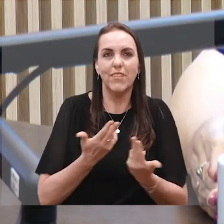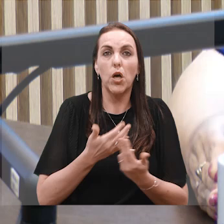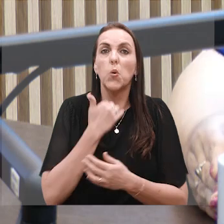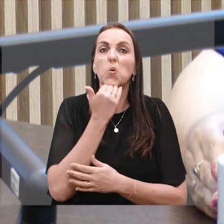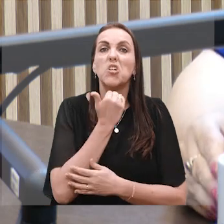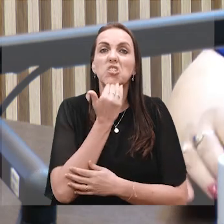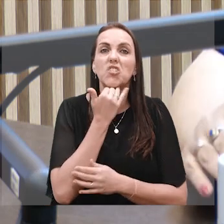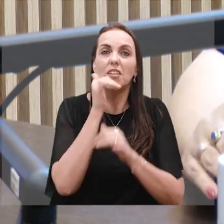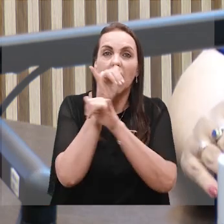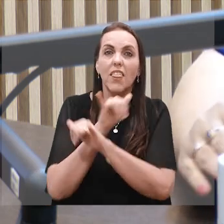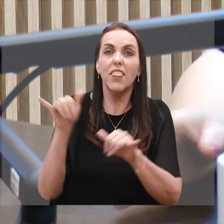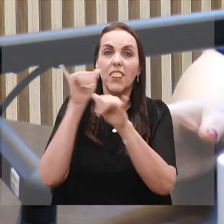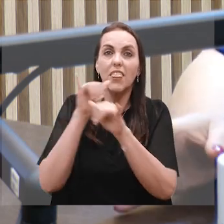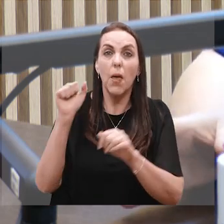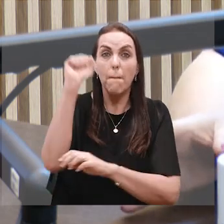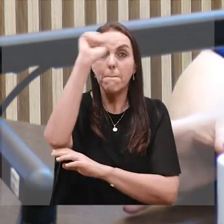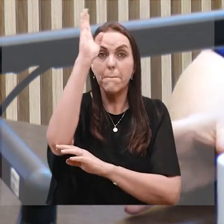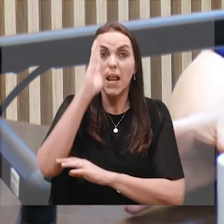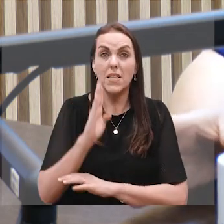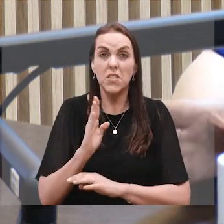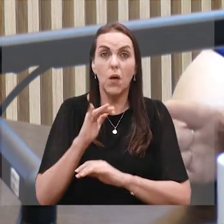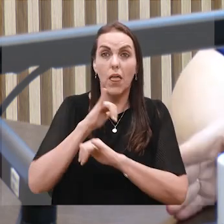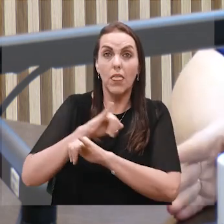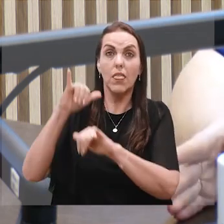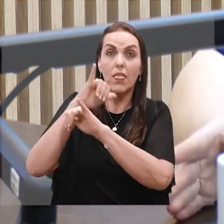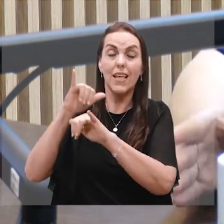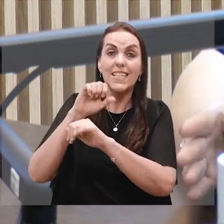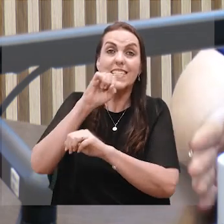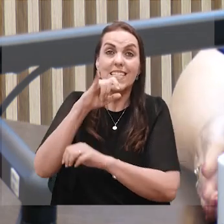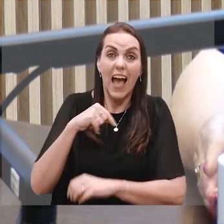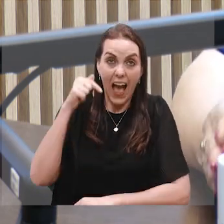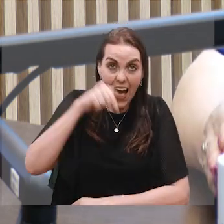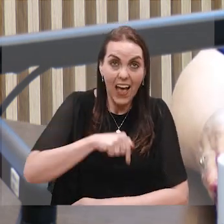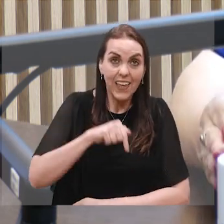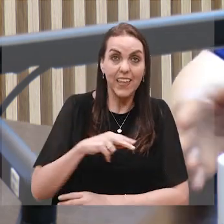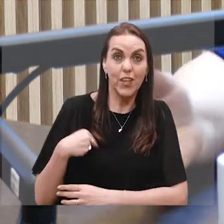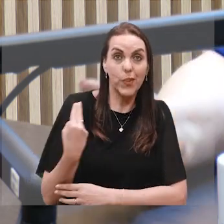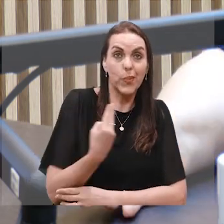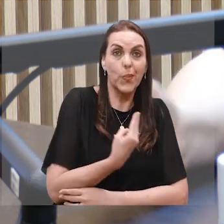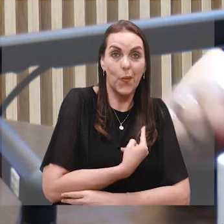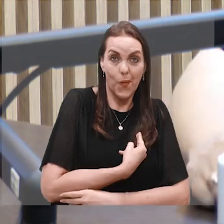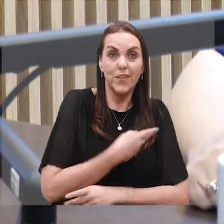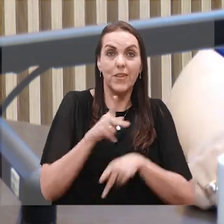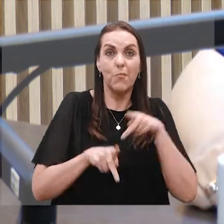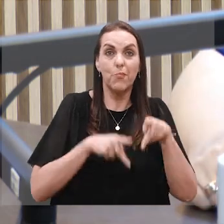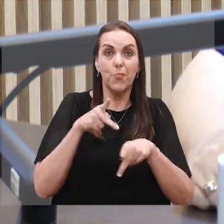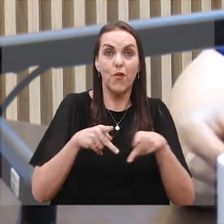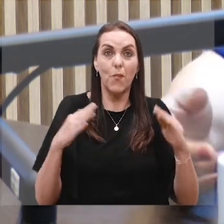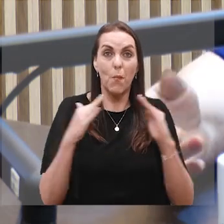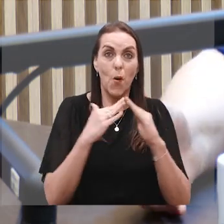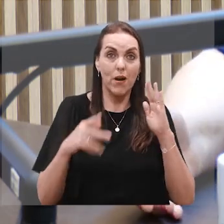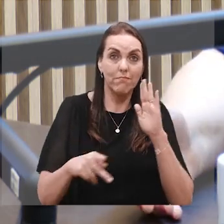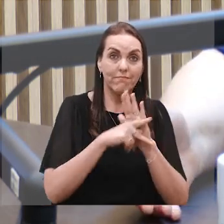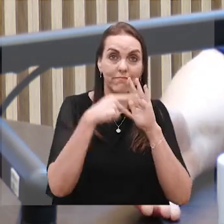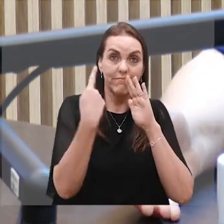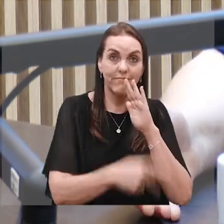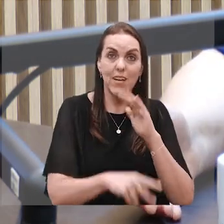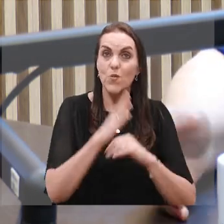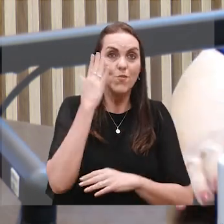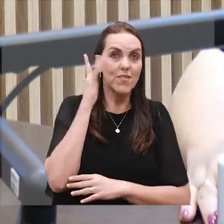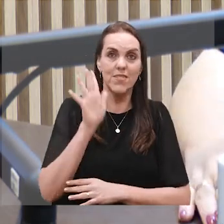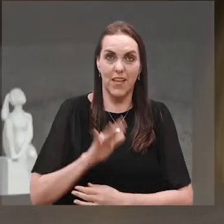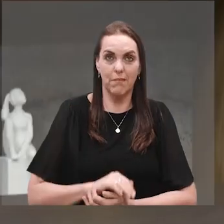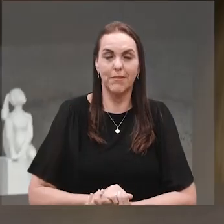fazer propagandas Brasil afora do que a gente tem se nós não conhecemos. A gente tem que